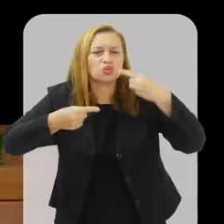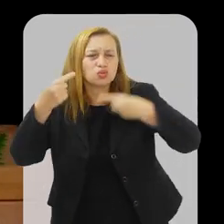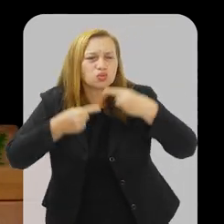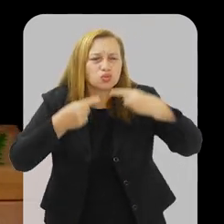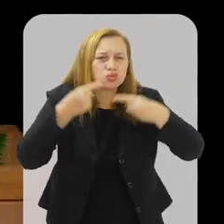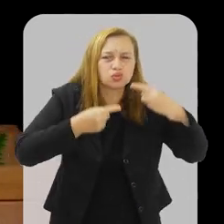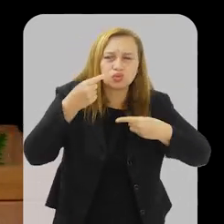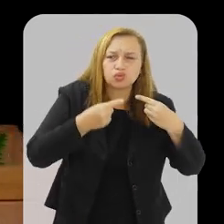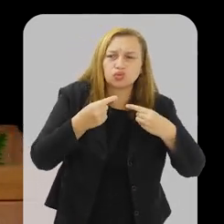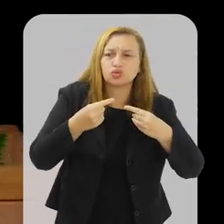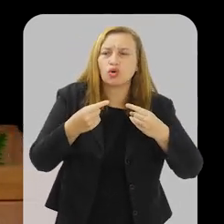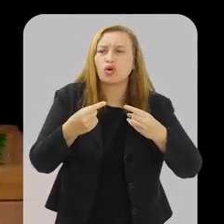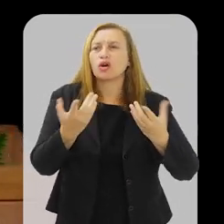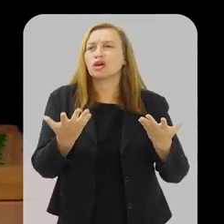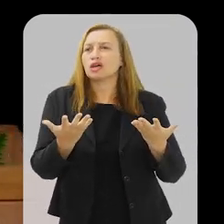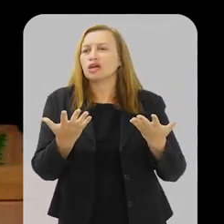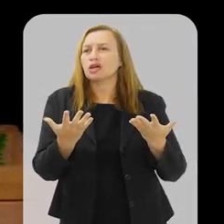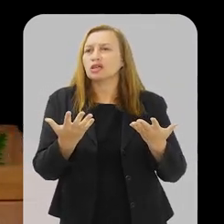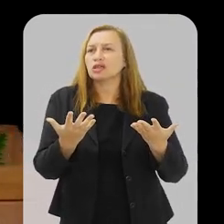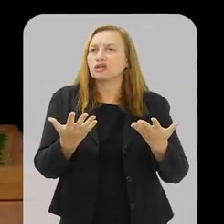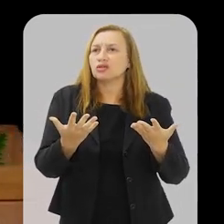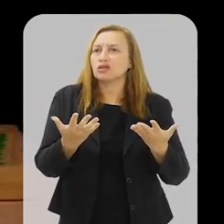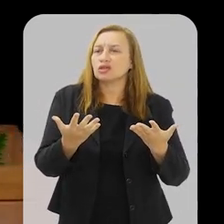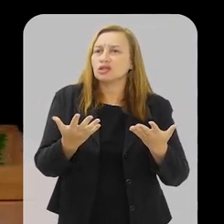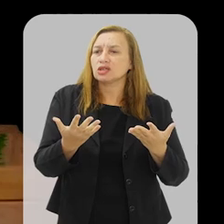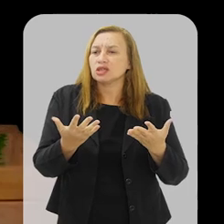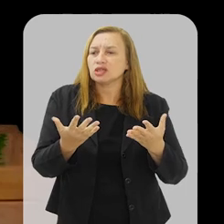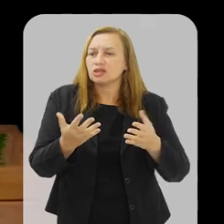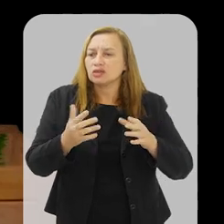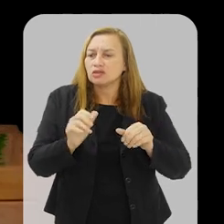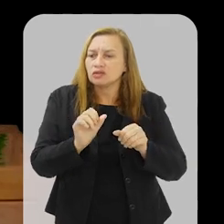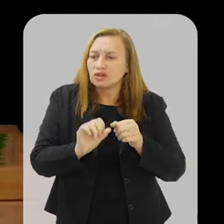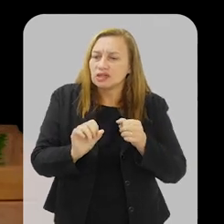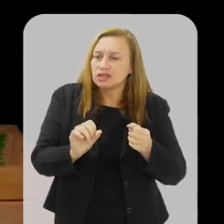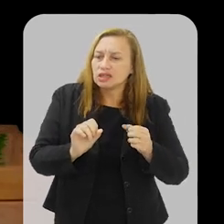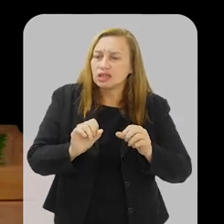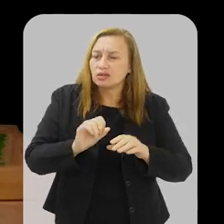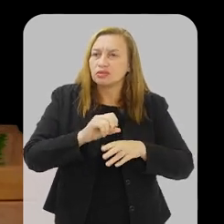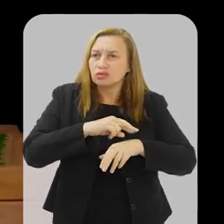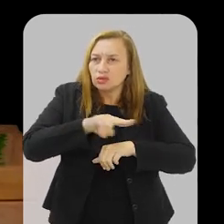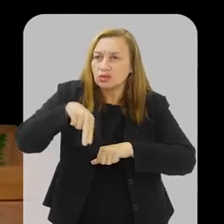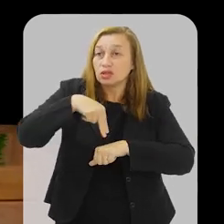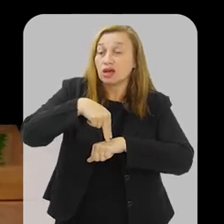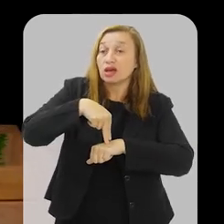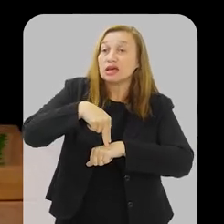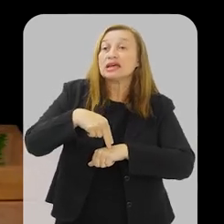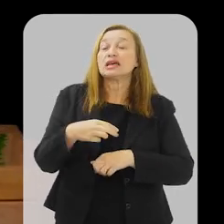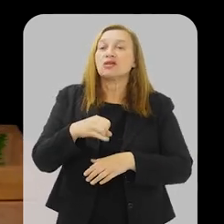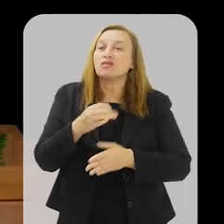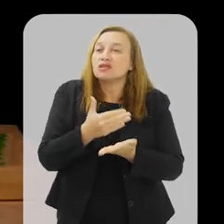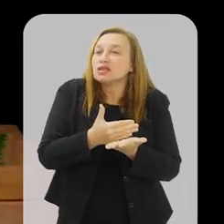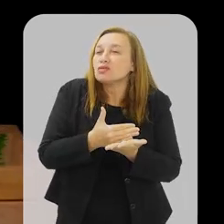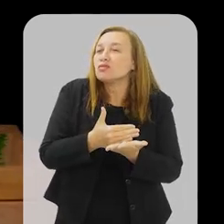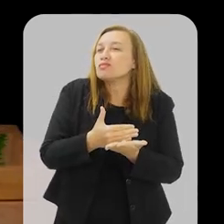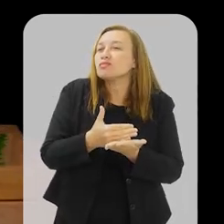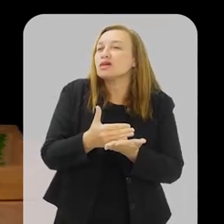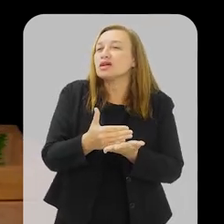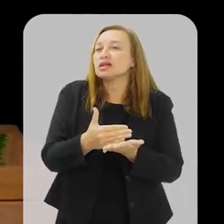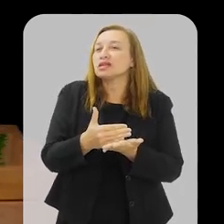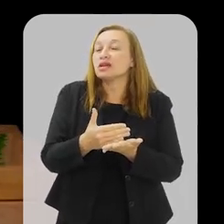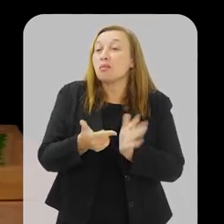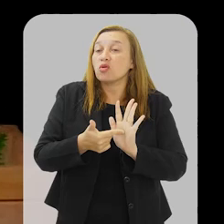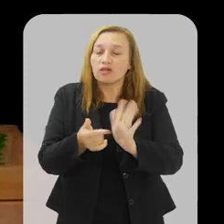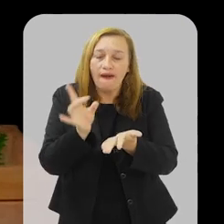nós discutimos nós deliberamos nós eh realizamos os nossos posicionamentos e quando você começa a